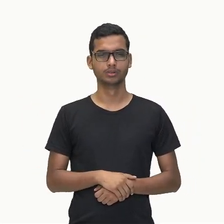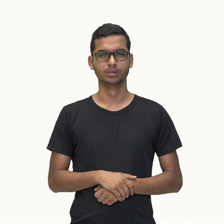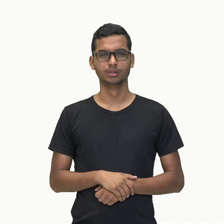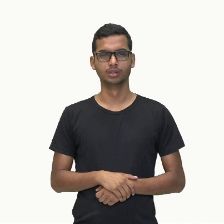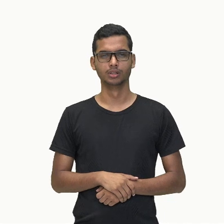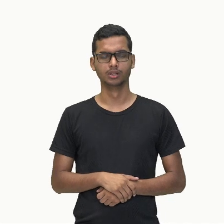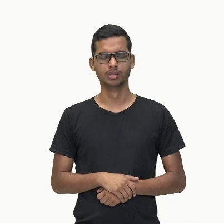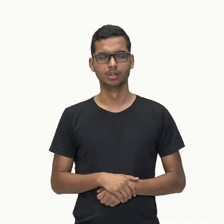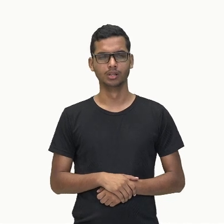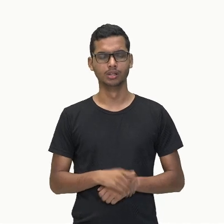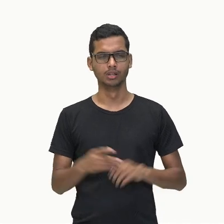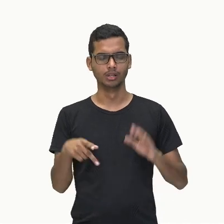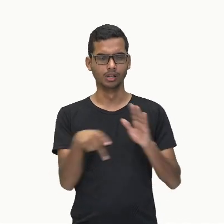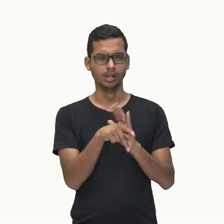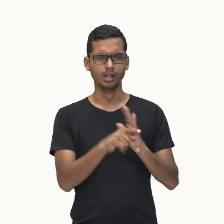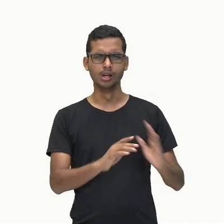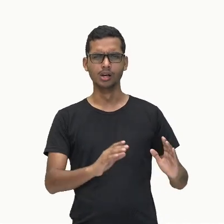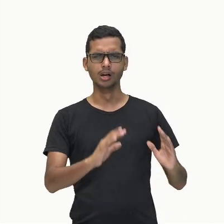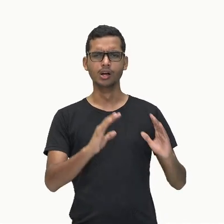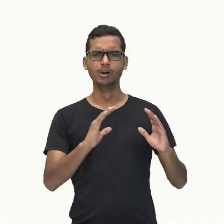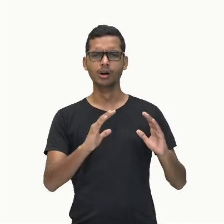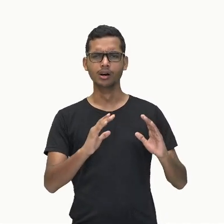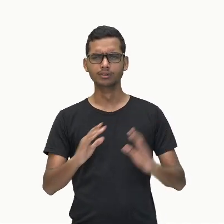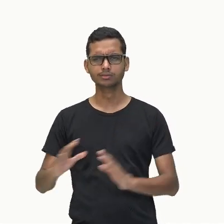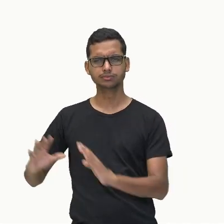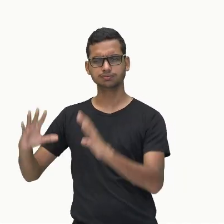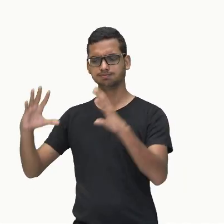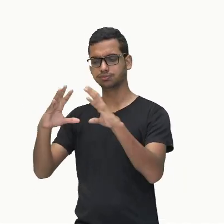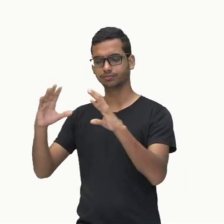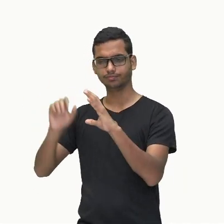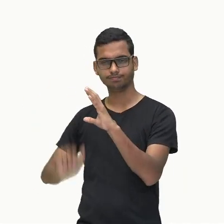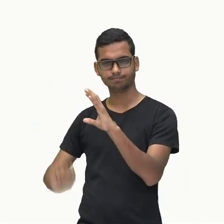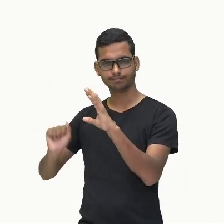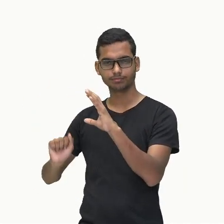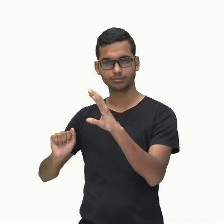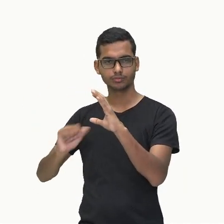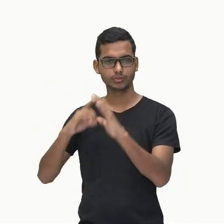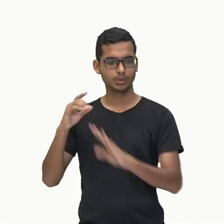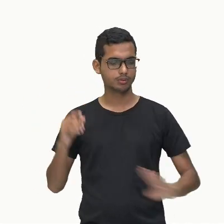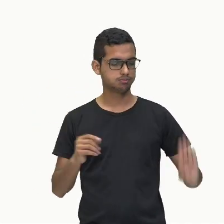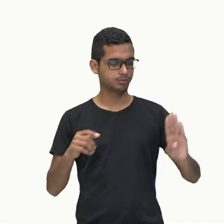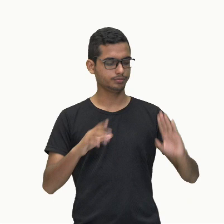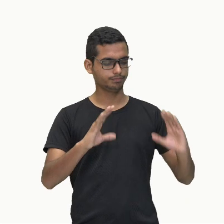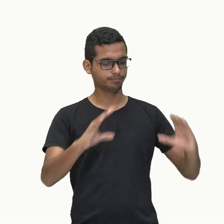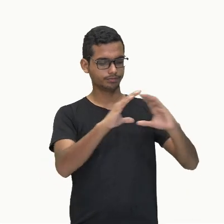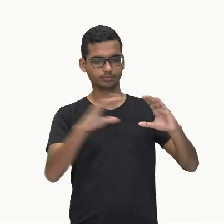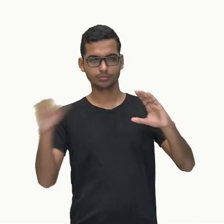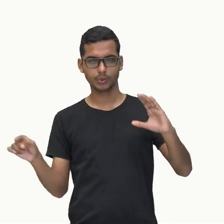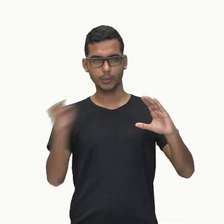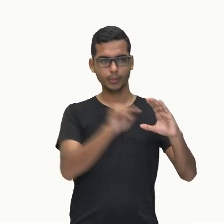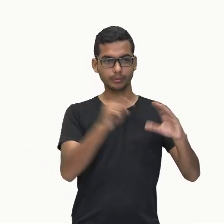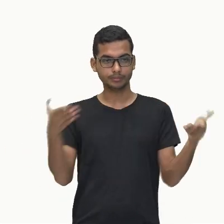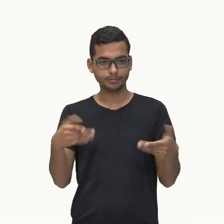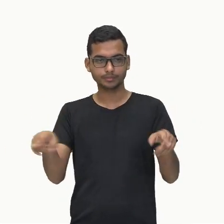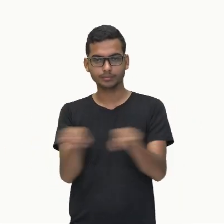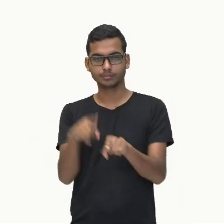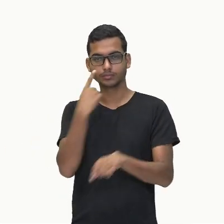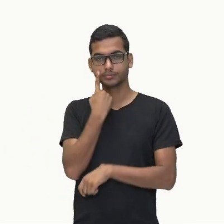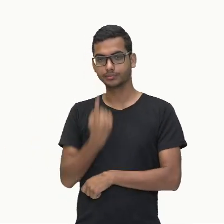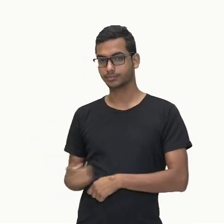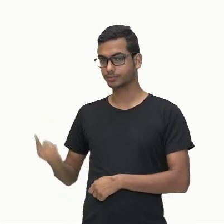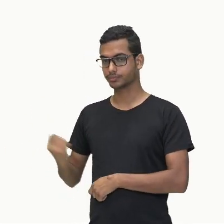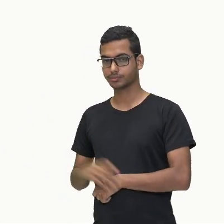do conjunto A. Próximo valor de x é o 2. 2 mais 3,